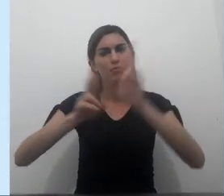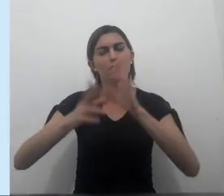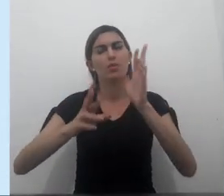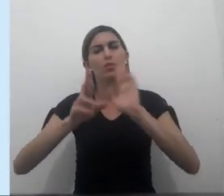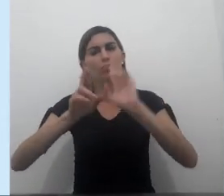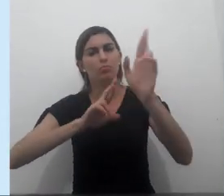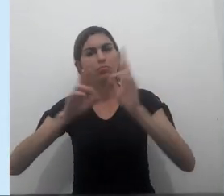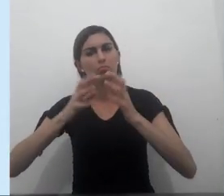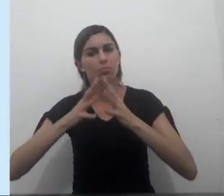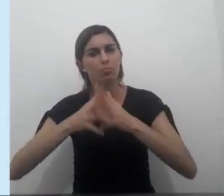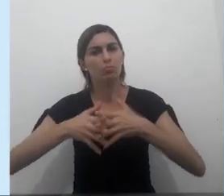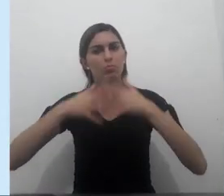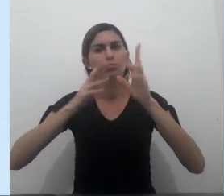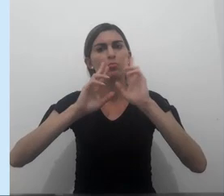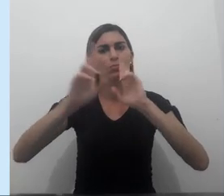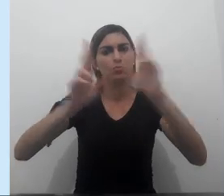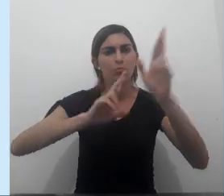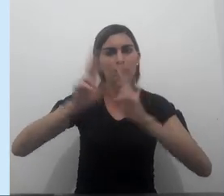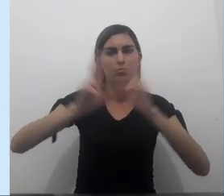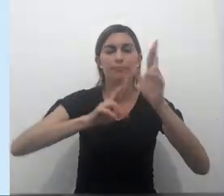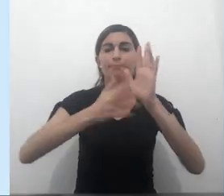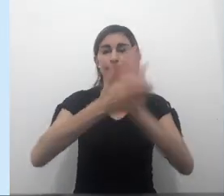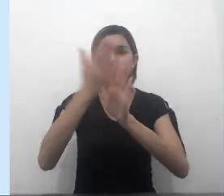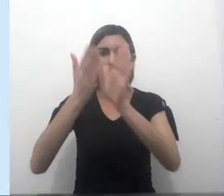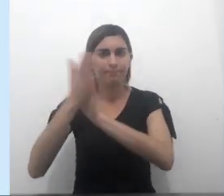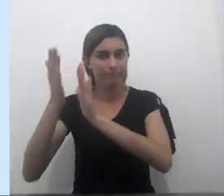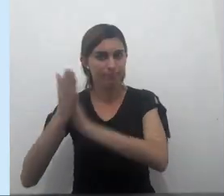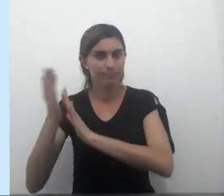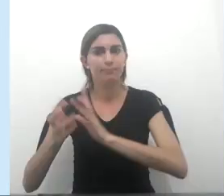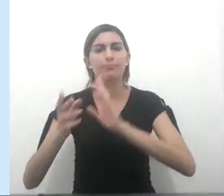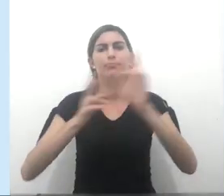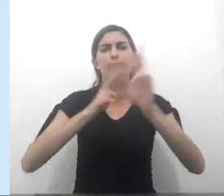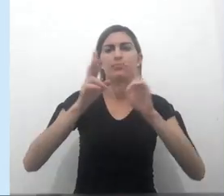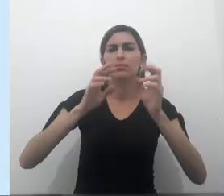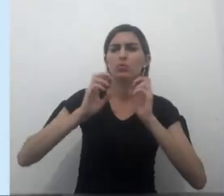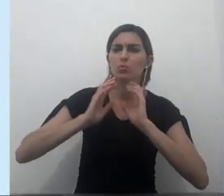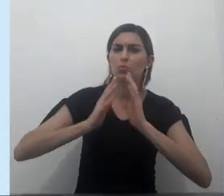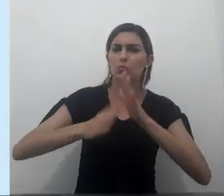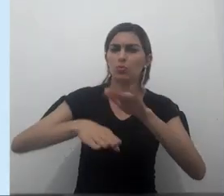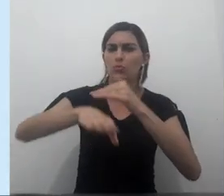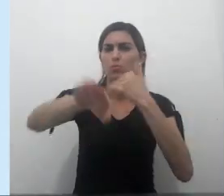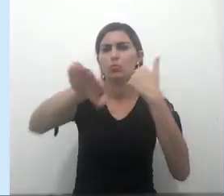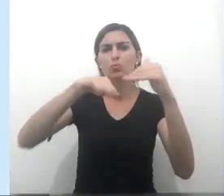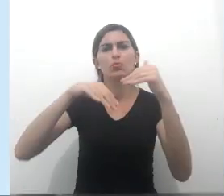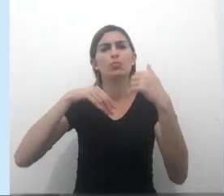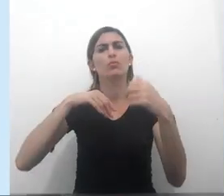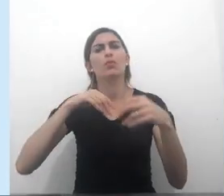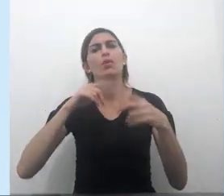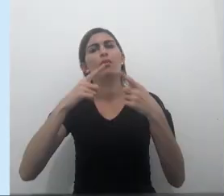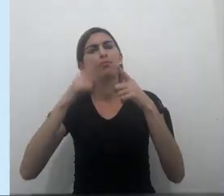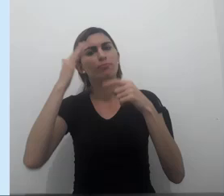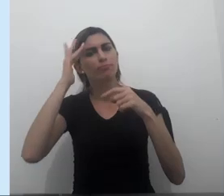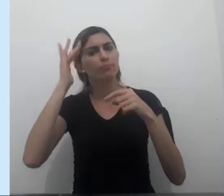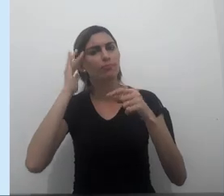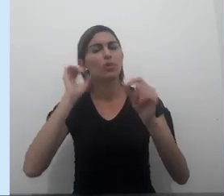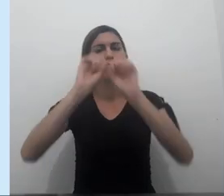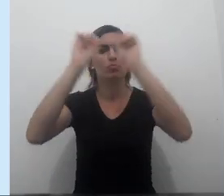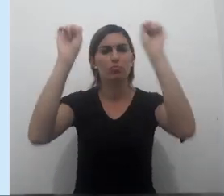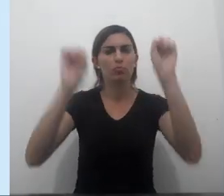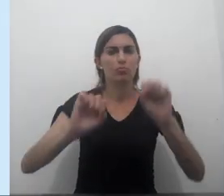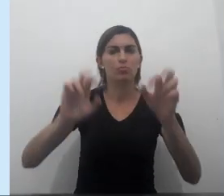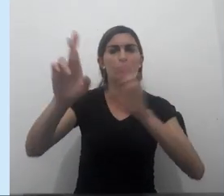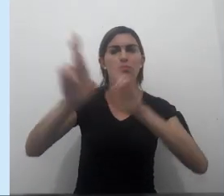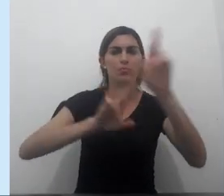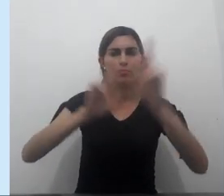o transporte rodoviário está ligado às rodovias, tá? Ligado às estradas, e a gente vai entender um pouquinho sobre esse